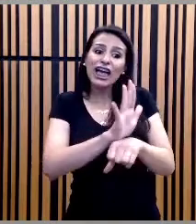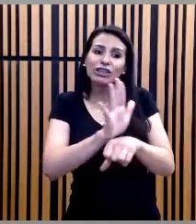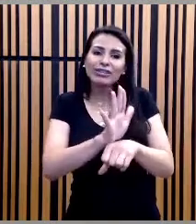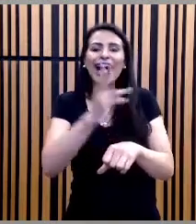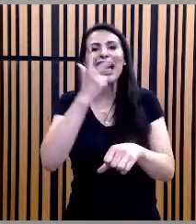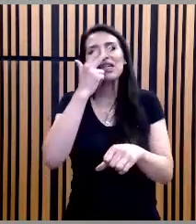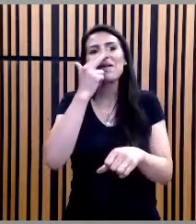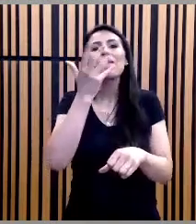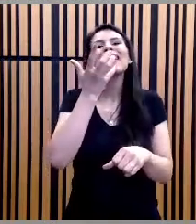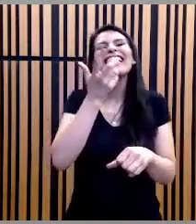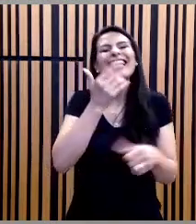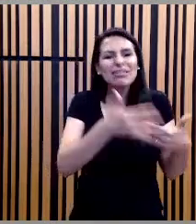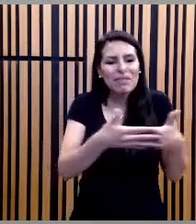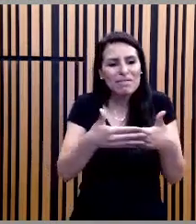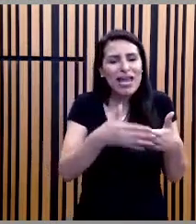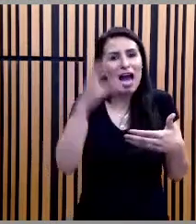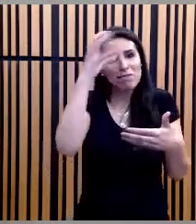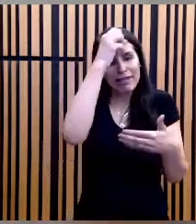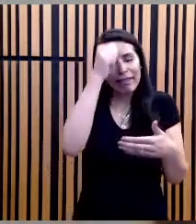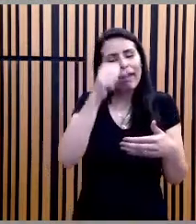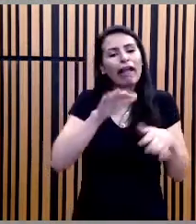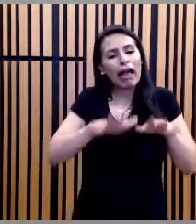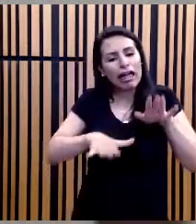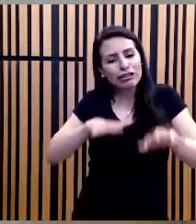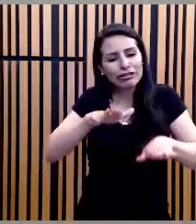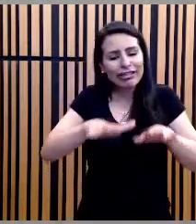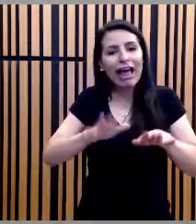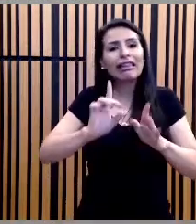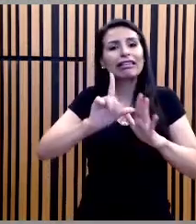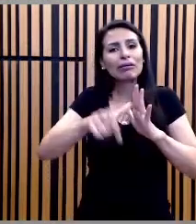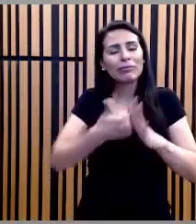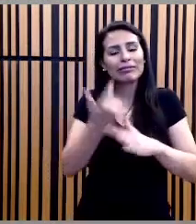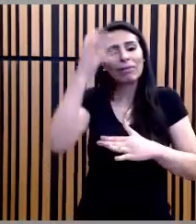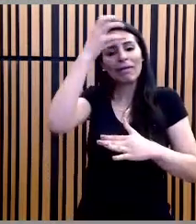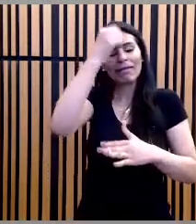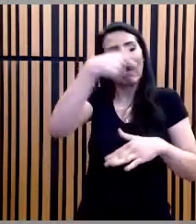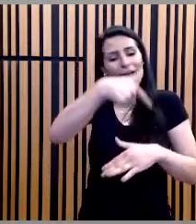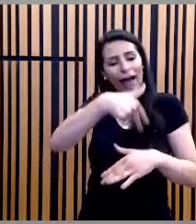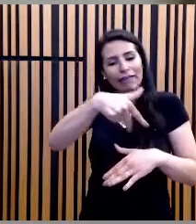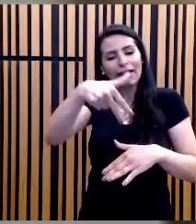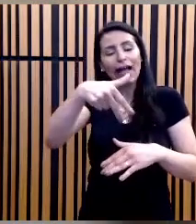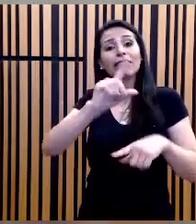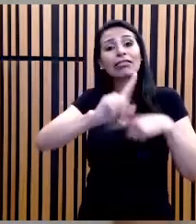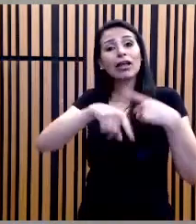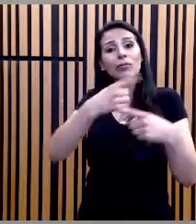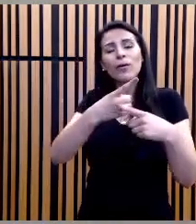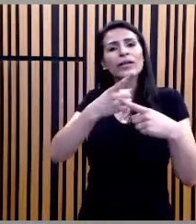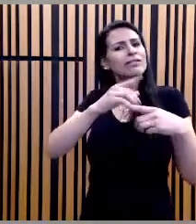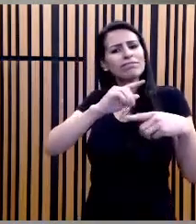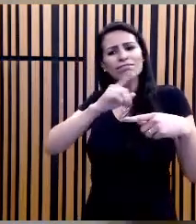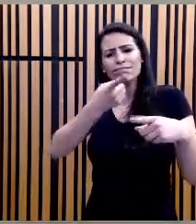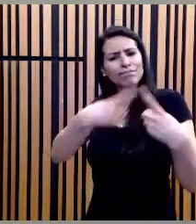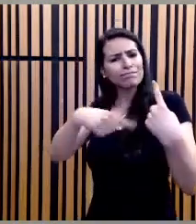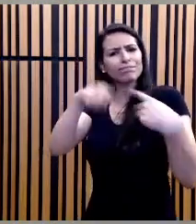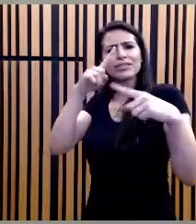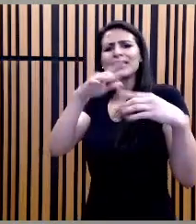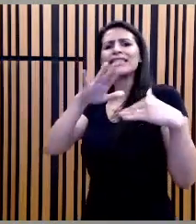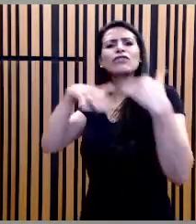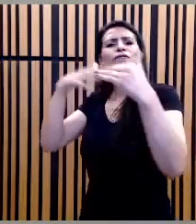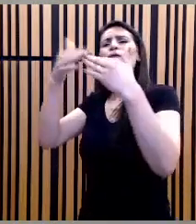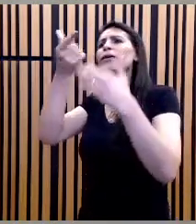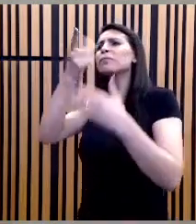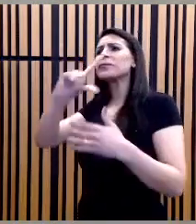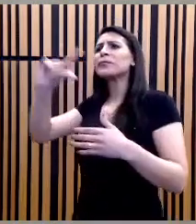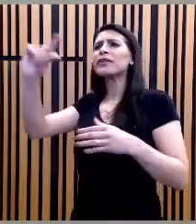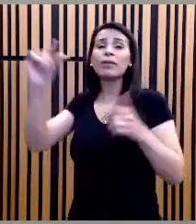a engatinhar, depois aprender a andar. E depois alçar voo para que outras pessoas, outros projetos